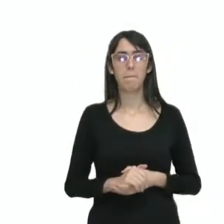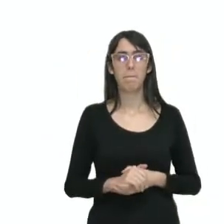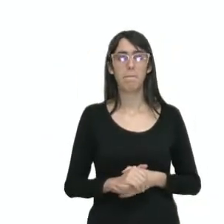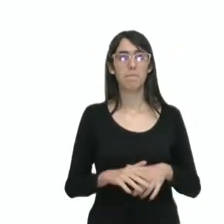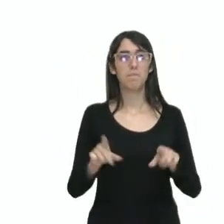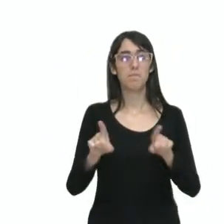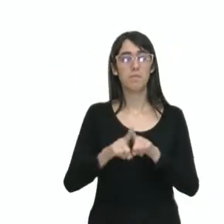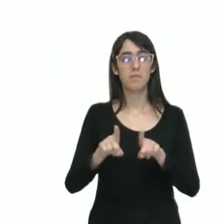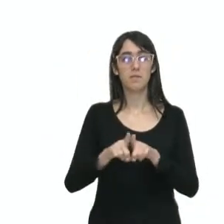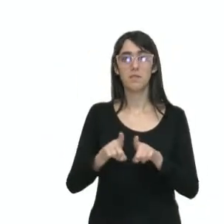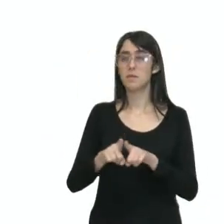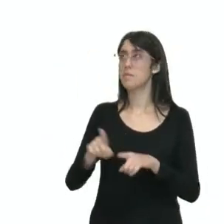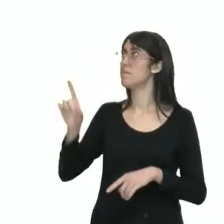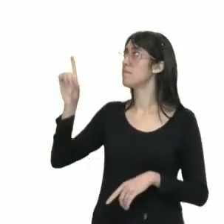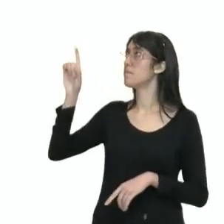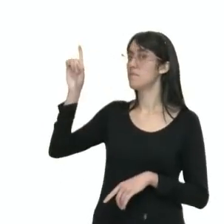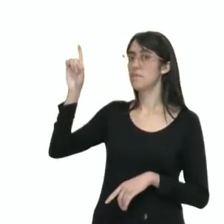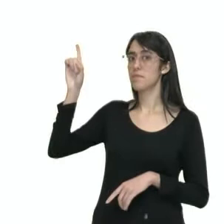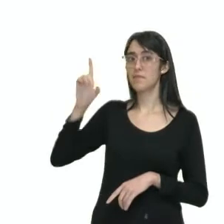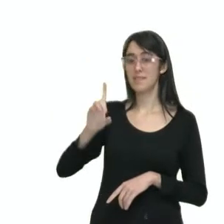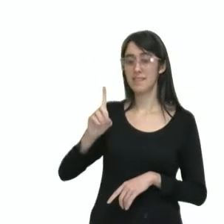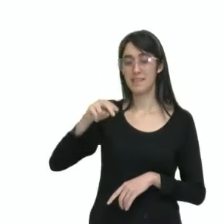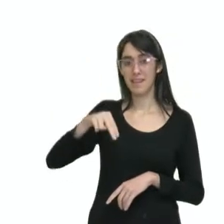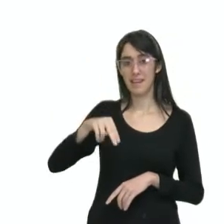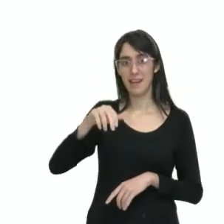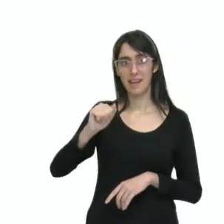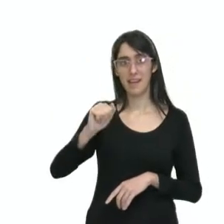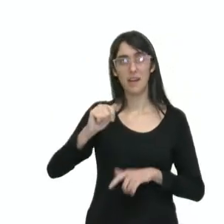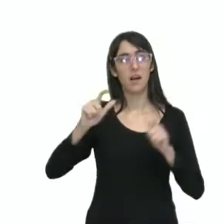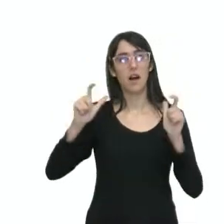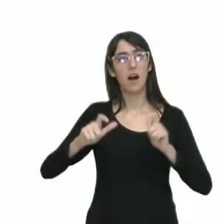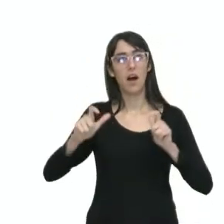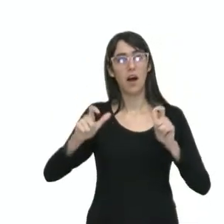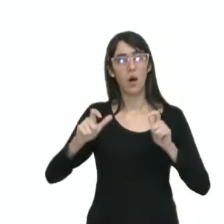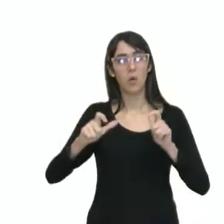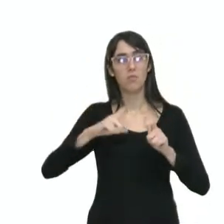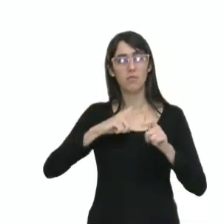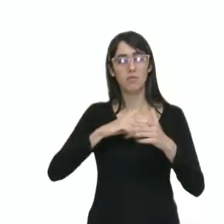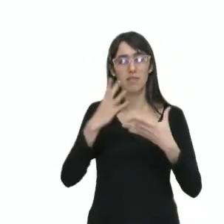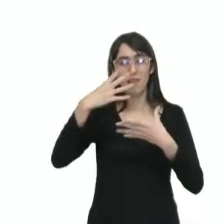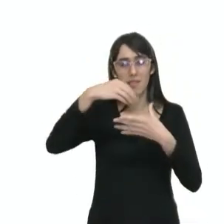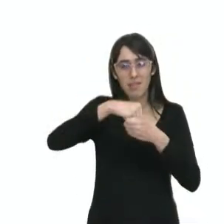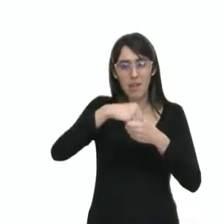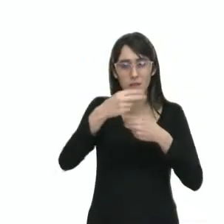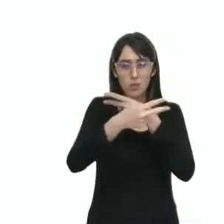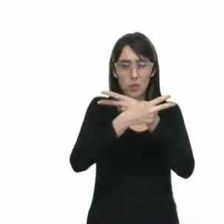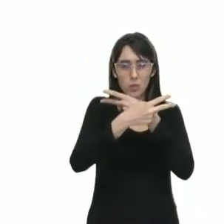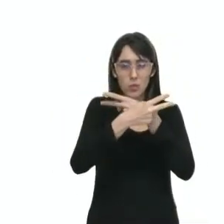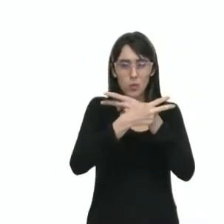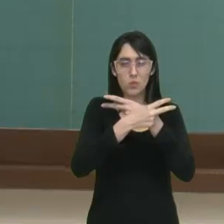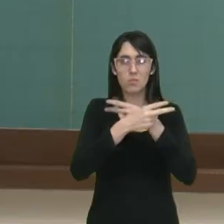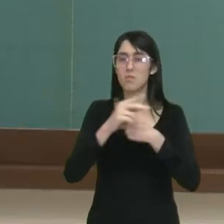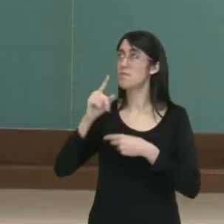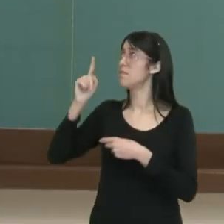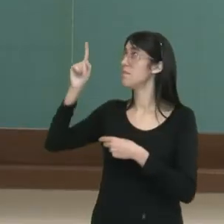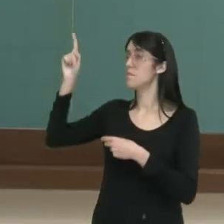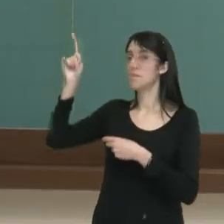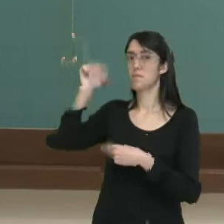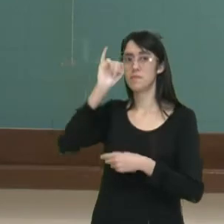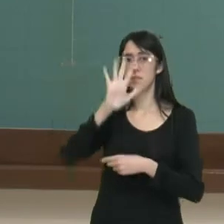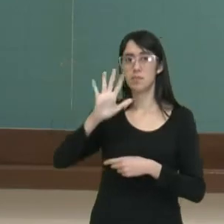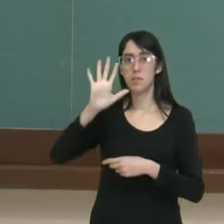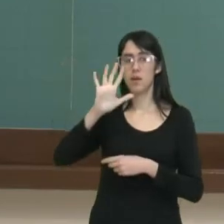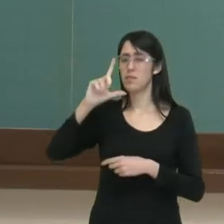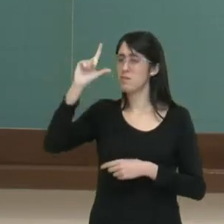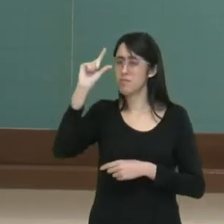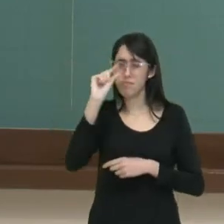esse DNA, ele estará localizado aqui, Então, ele é só essa imagem aqui, ó, é só um